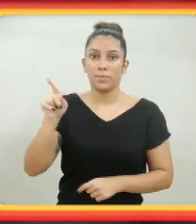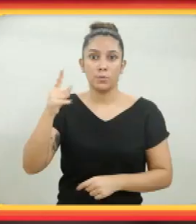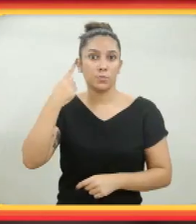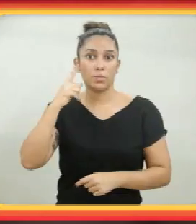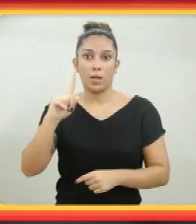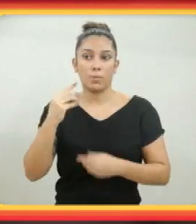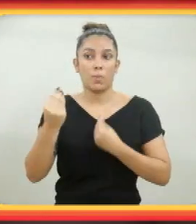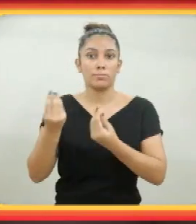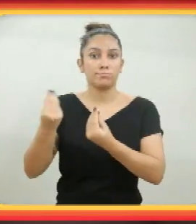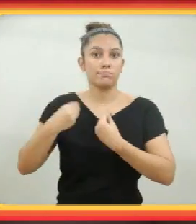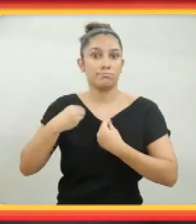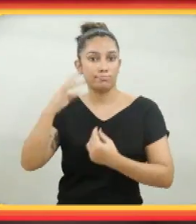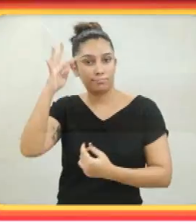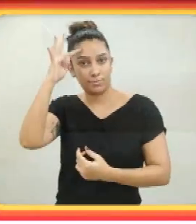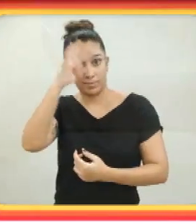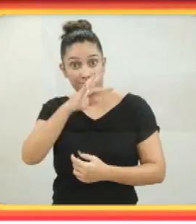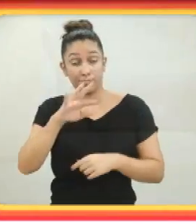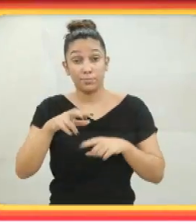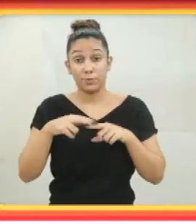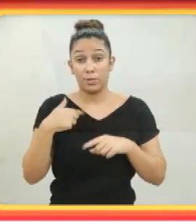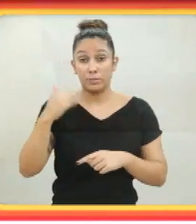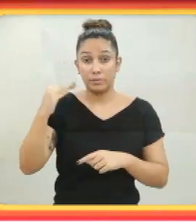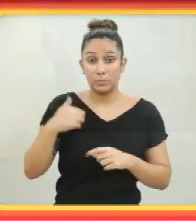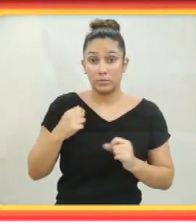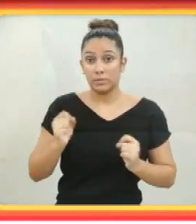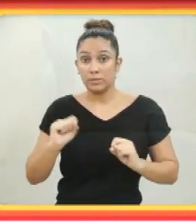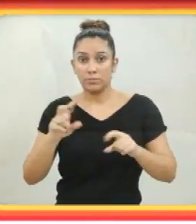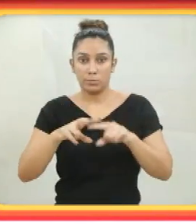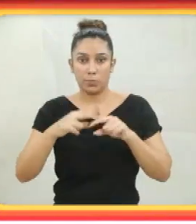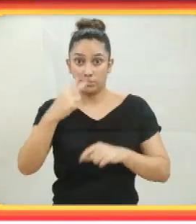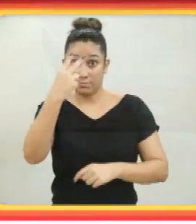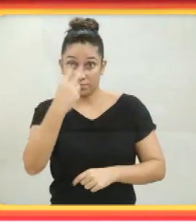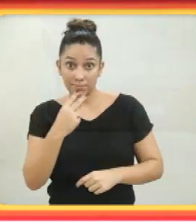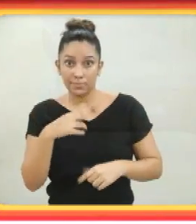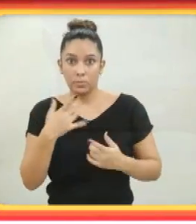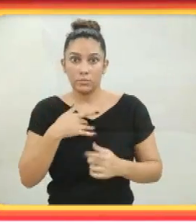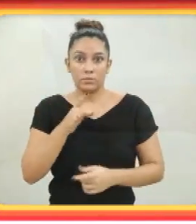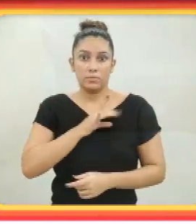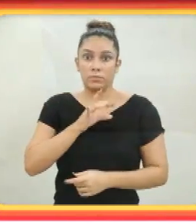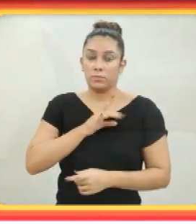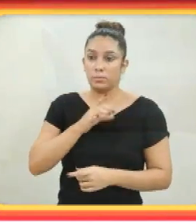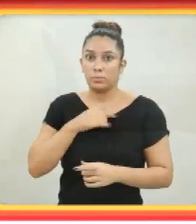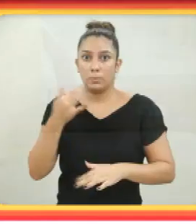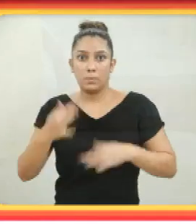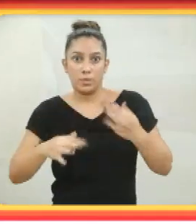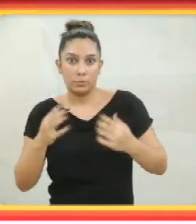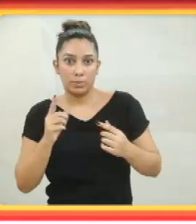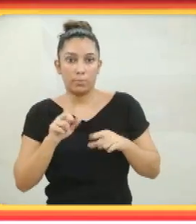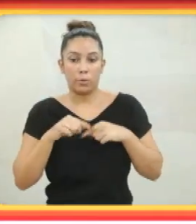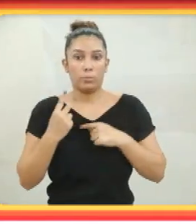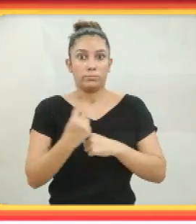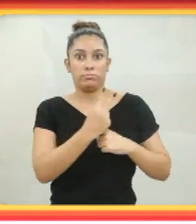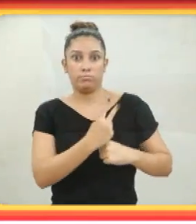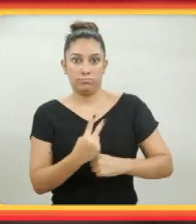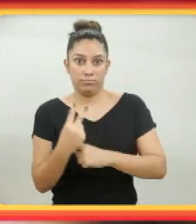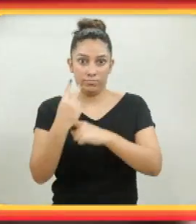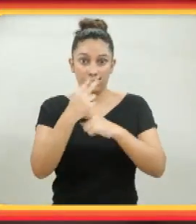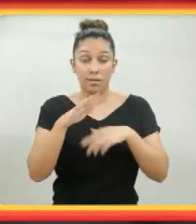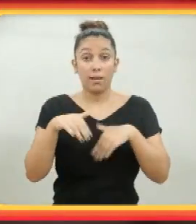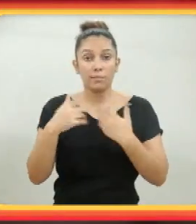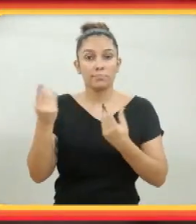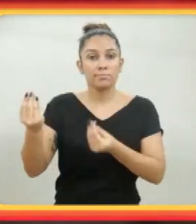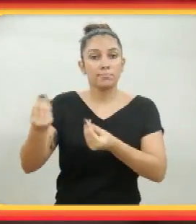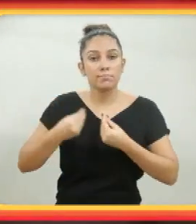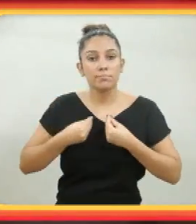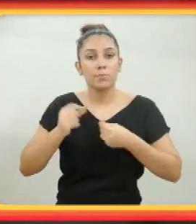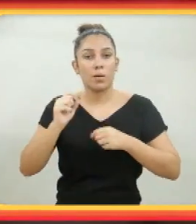sabiam como me distrair. Eu tinha um pequeno resíduo visual e